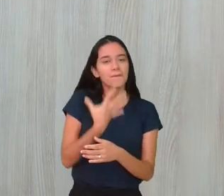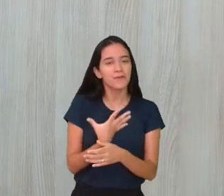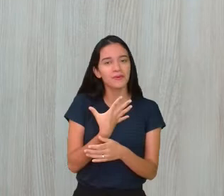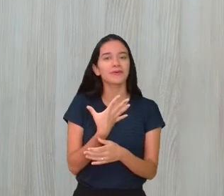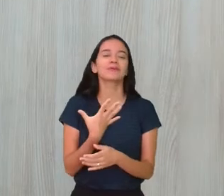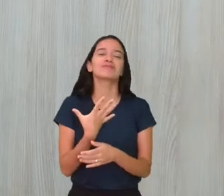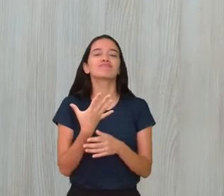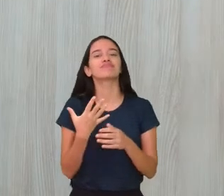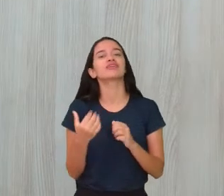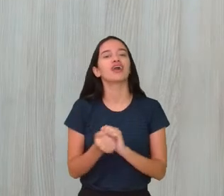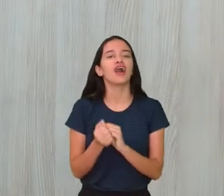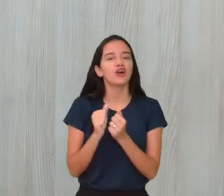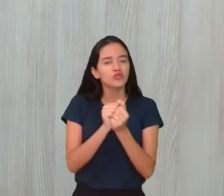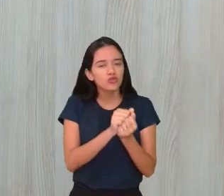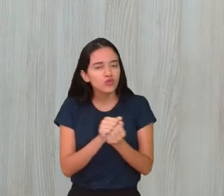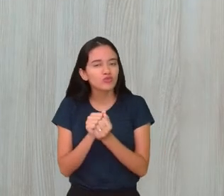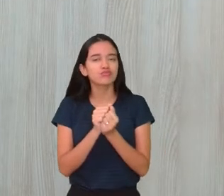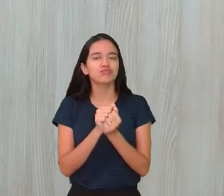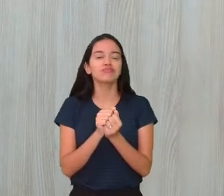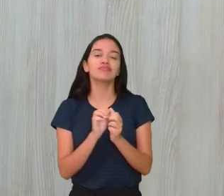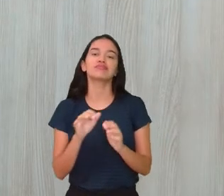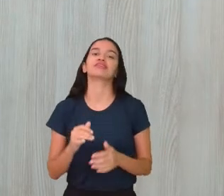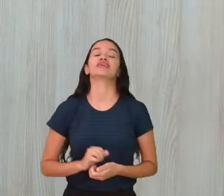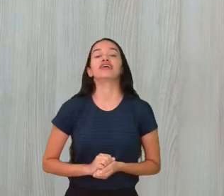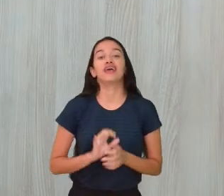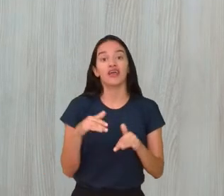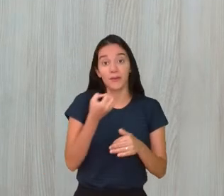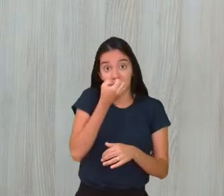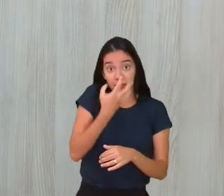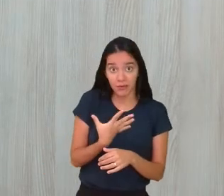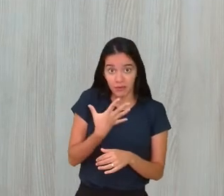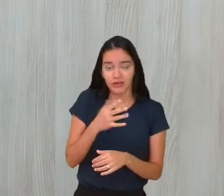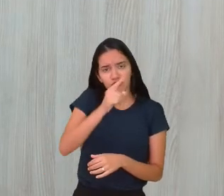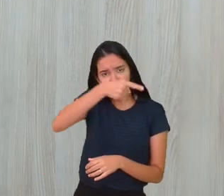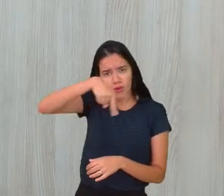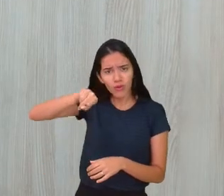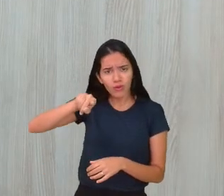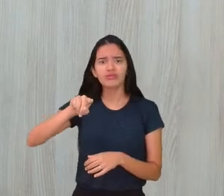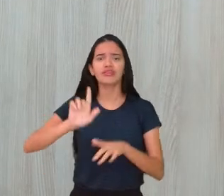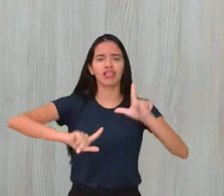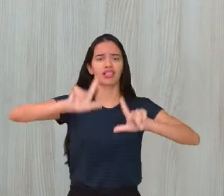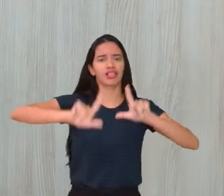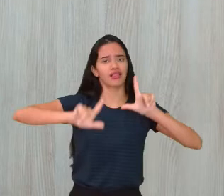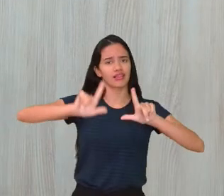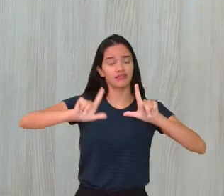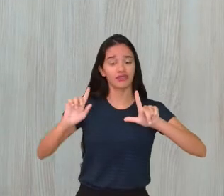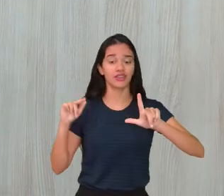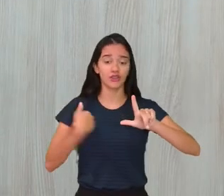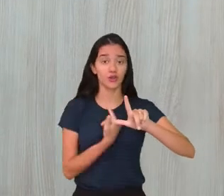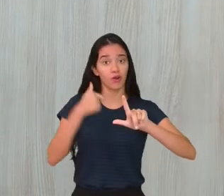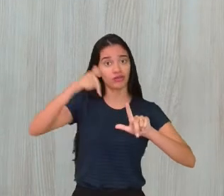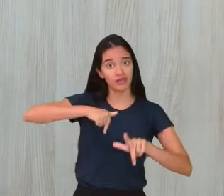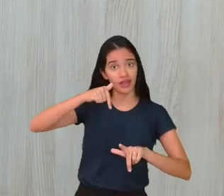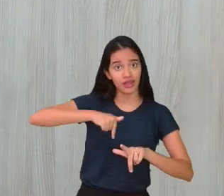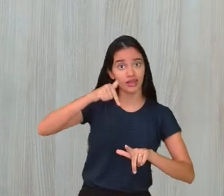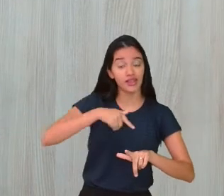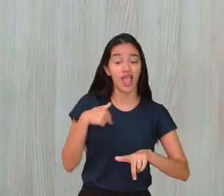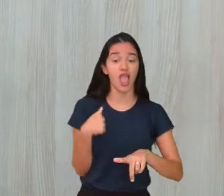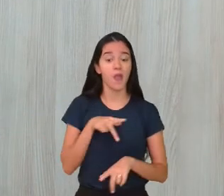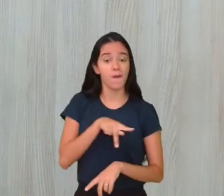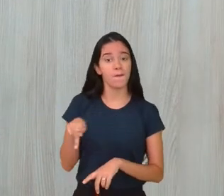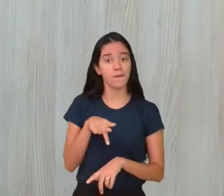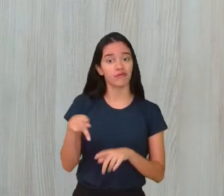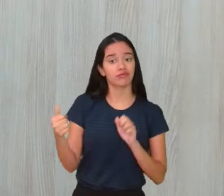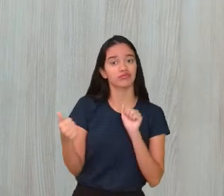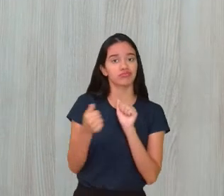com vocês, principalmente em companhias boas, né? Vocês aí do lado de lá da telinha, a gente aqui, eu com o professor